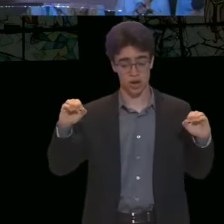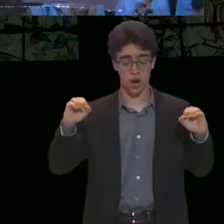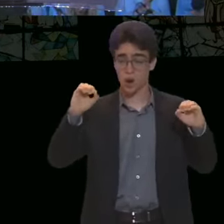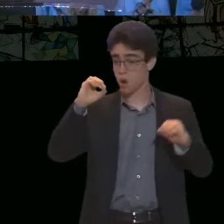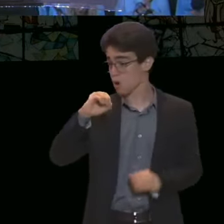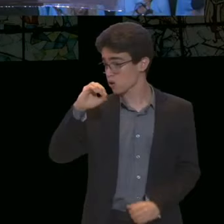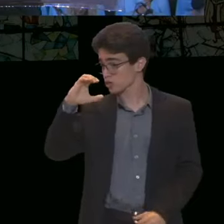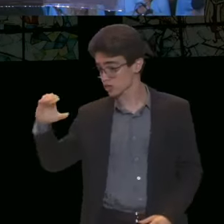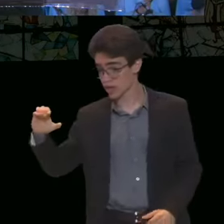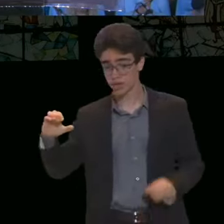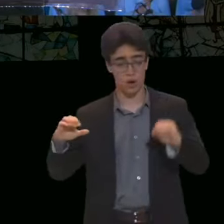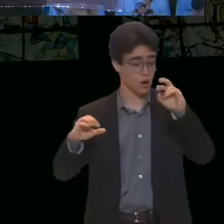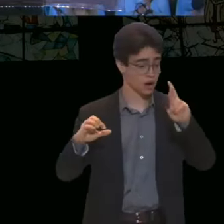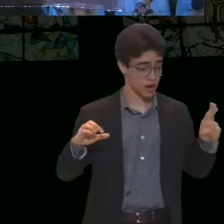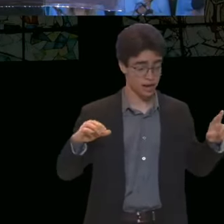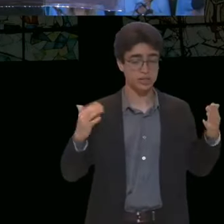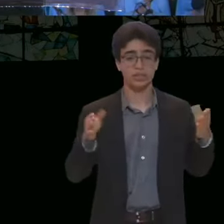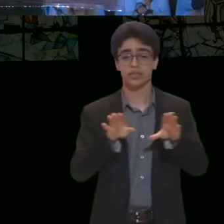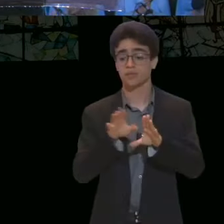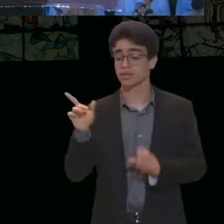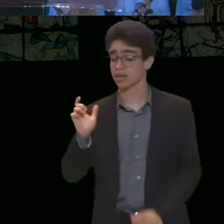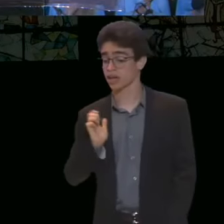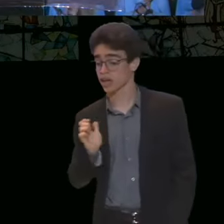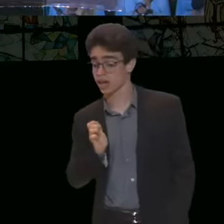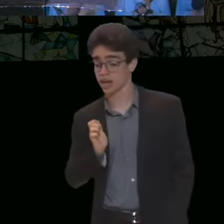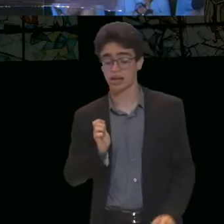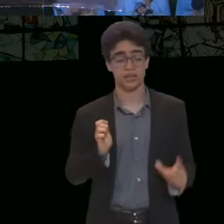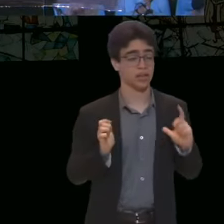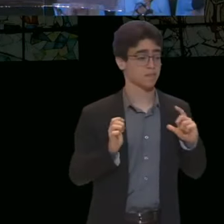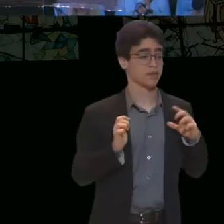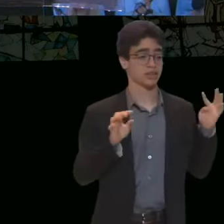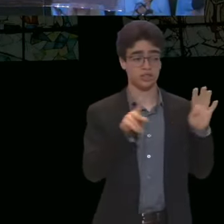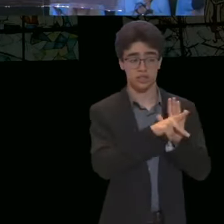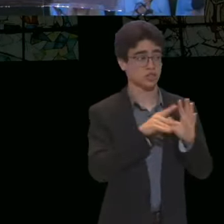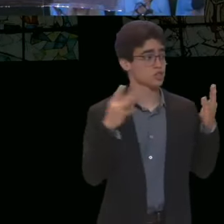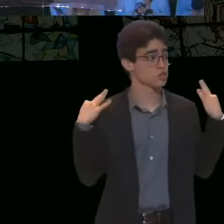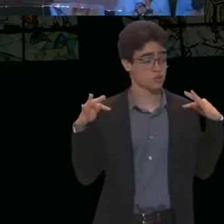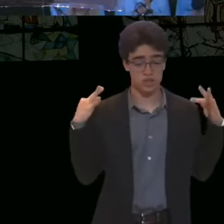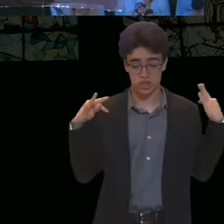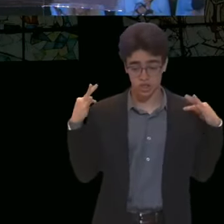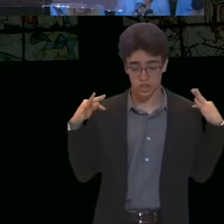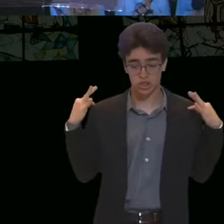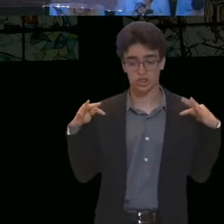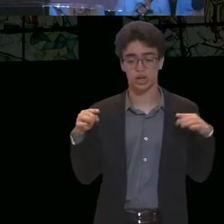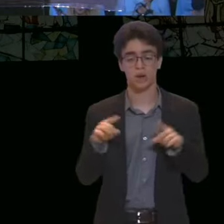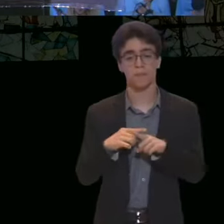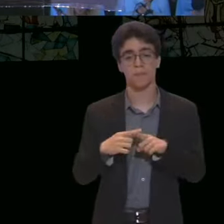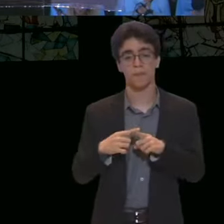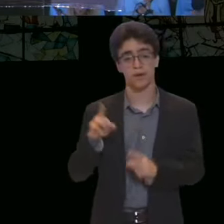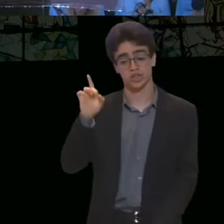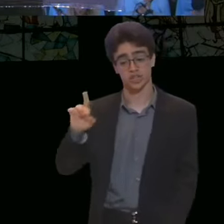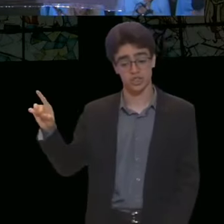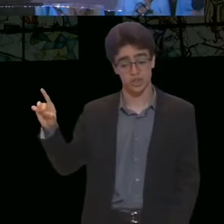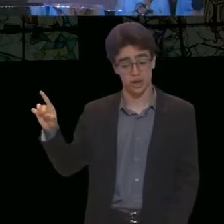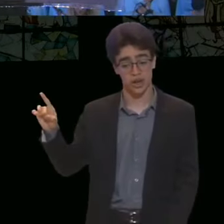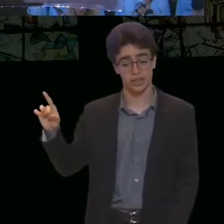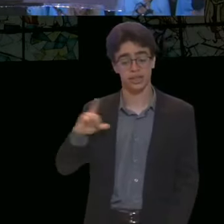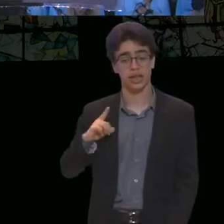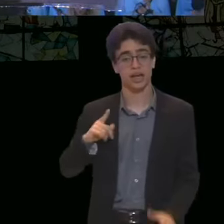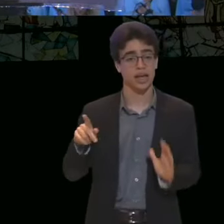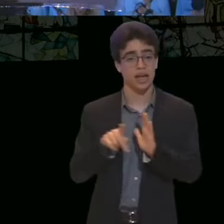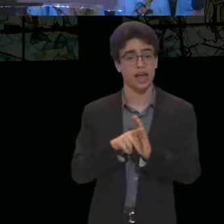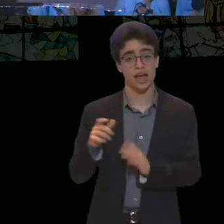também a parte rica do país, da parte turística do país. Porque à direita do mapa você tem a parte rica